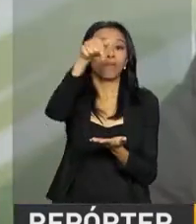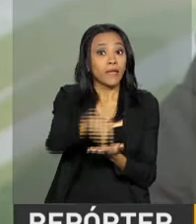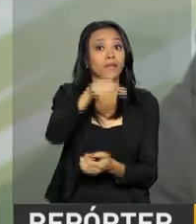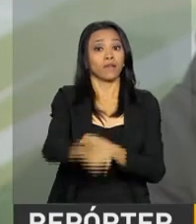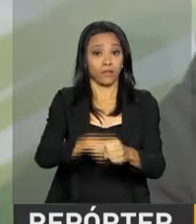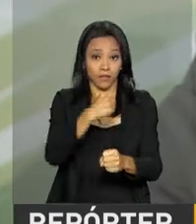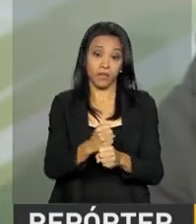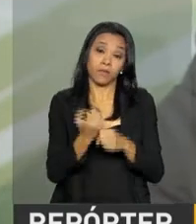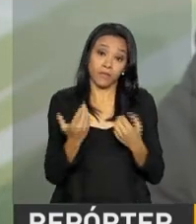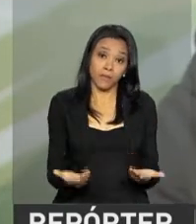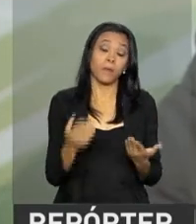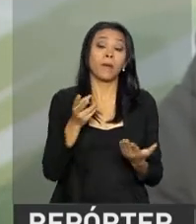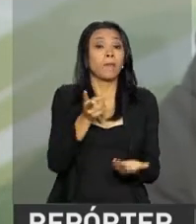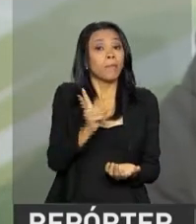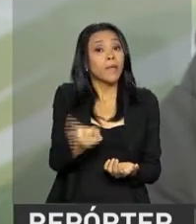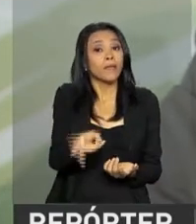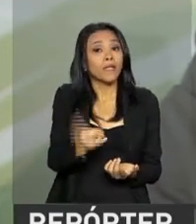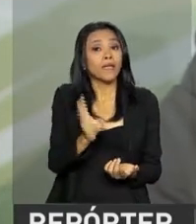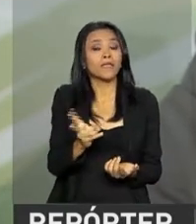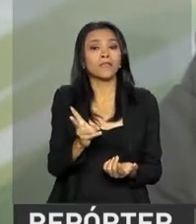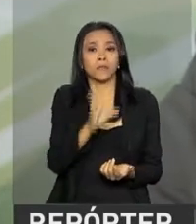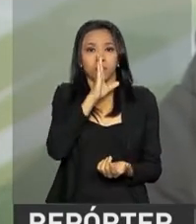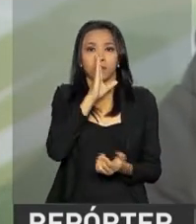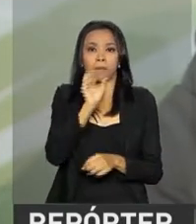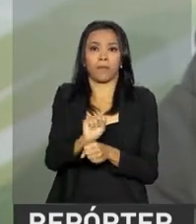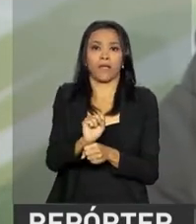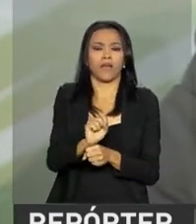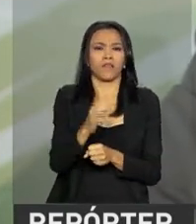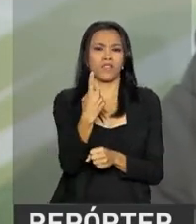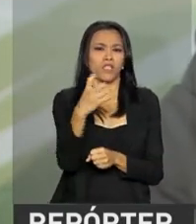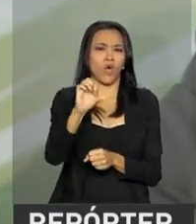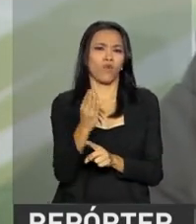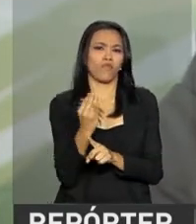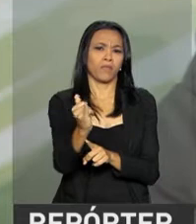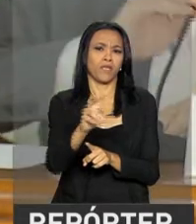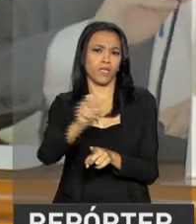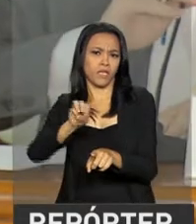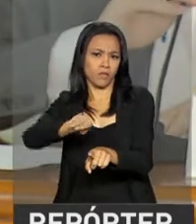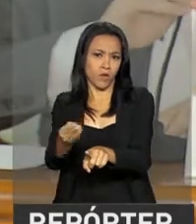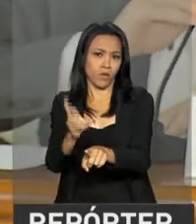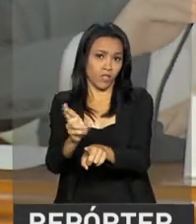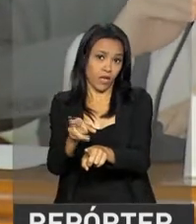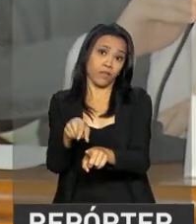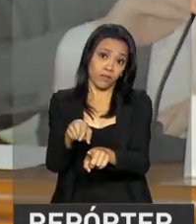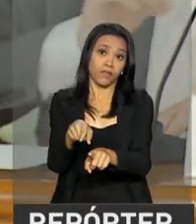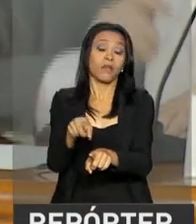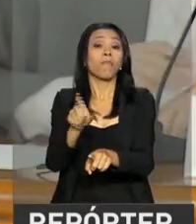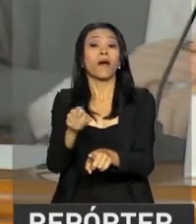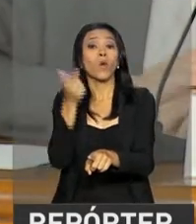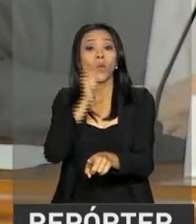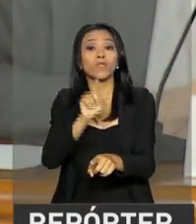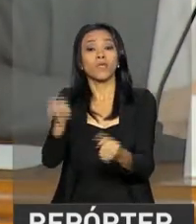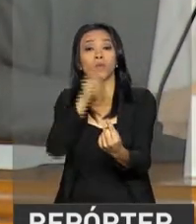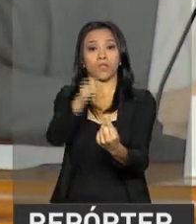ano. Com isso, ainda permanecem congelados pouco mais de 19 bilhões e meio de reais para se cumprir a meta